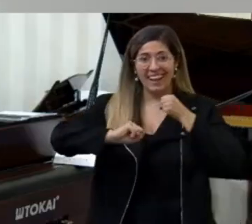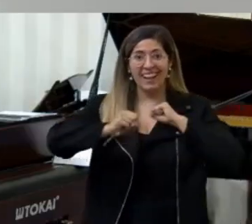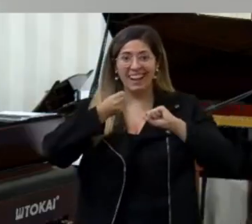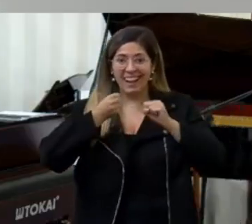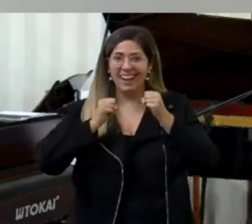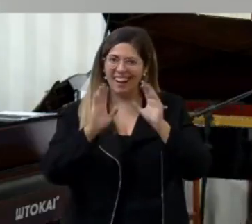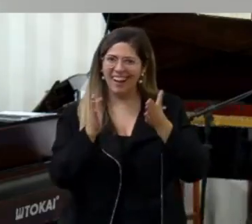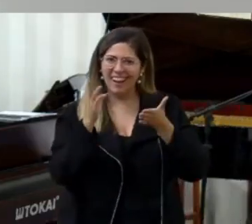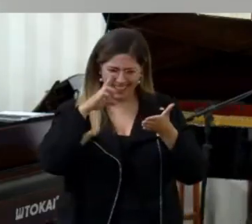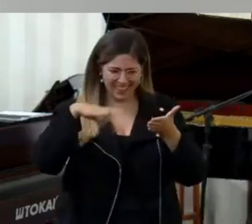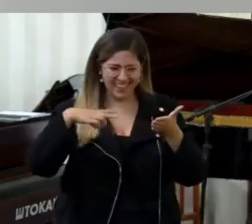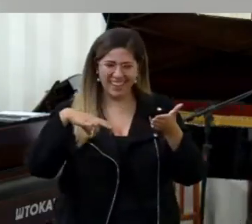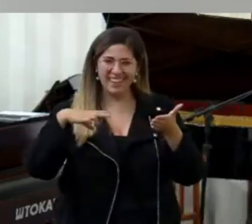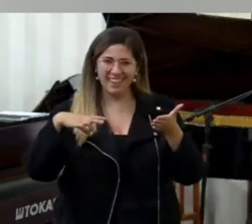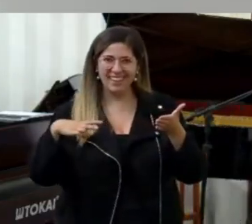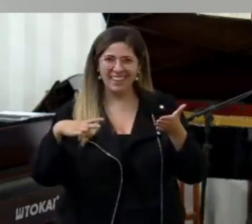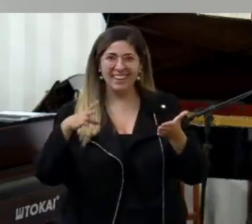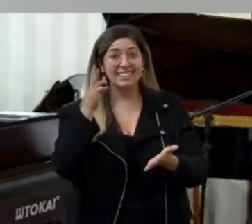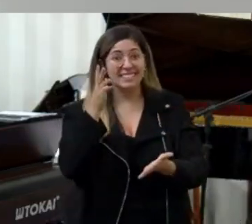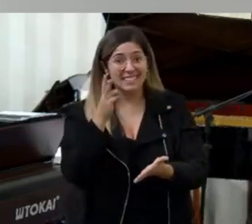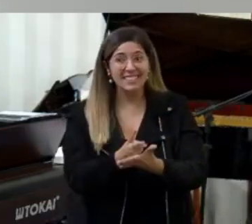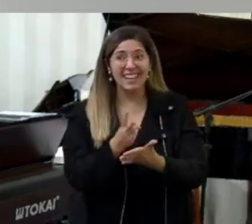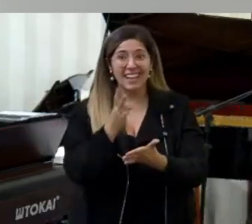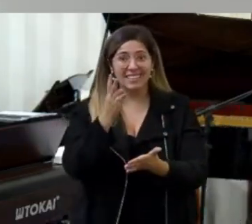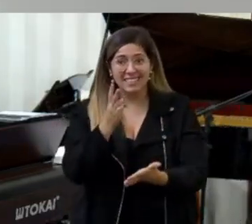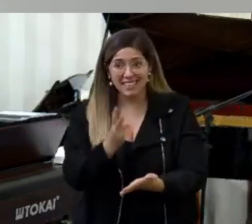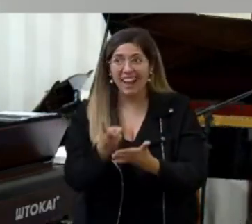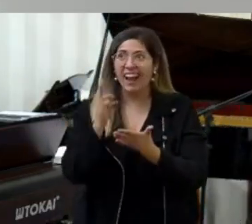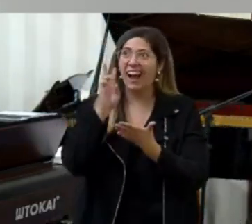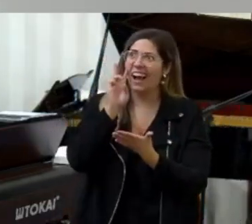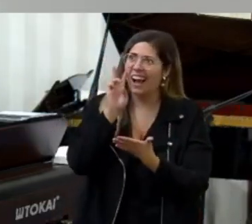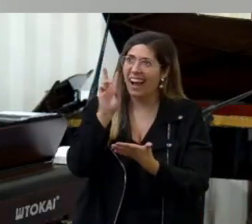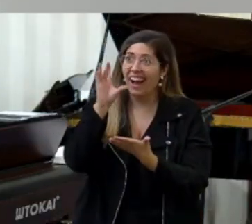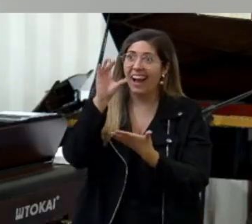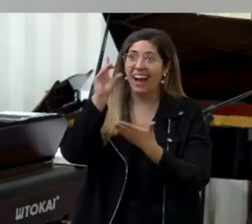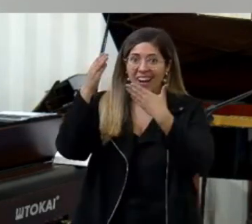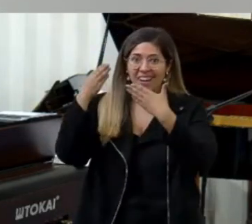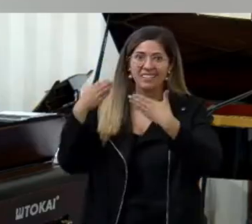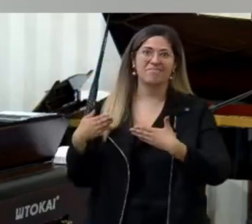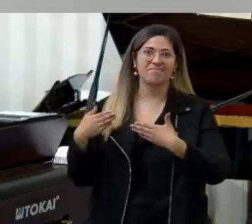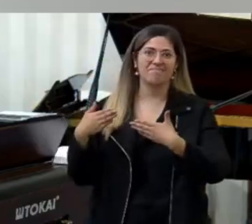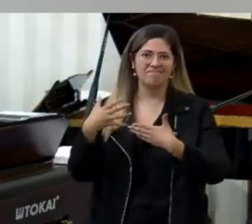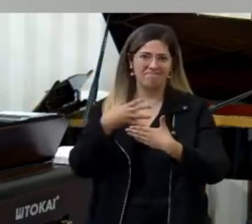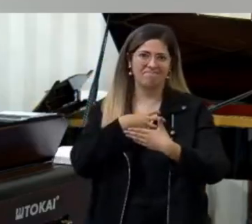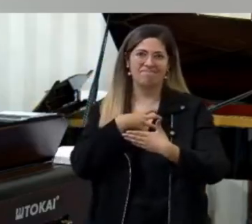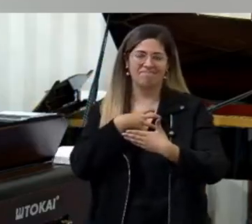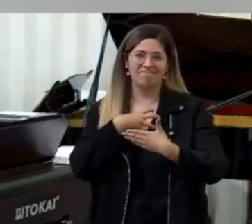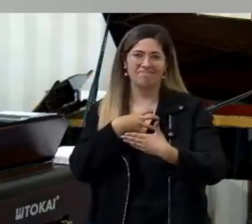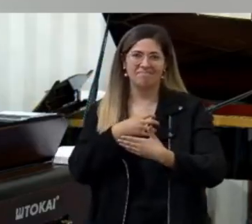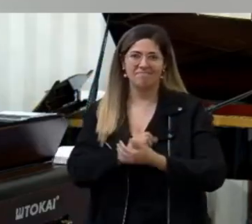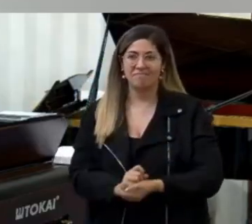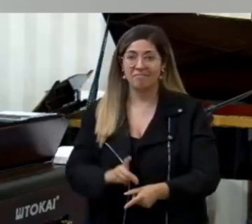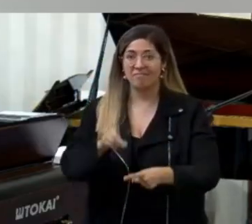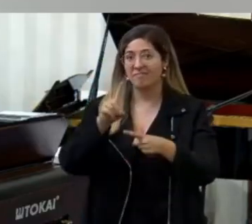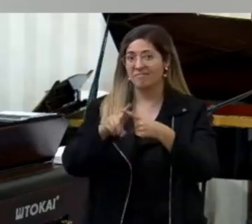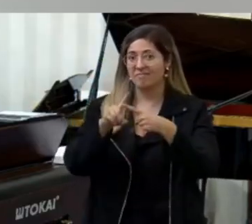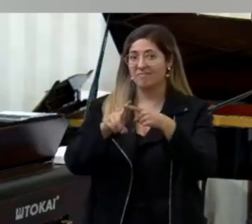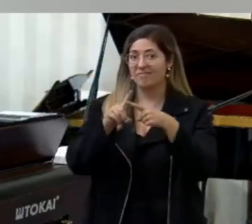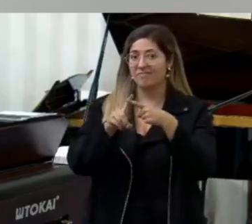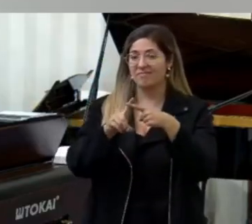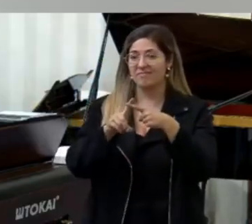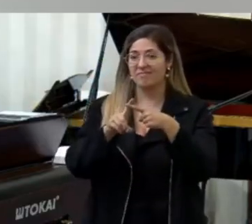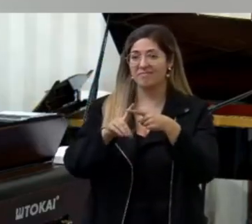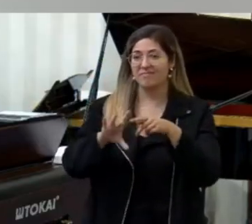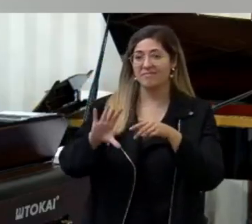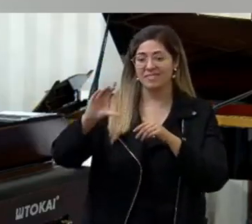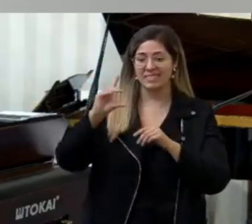vendo: eu sempre via o Senhor diante de mim, porque Ele está